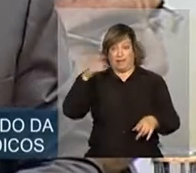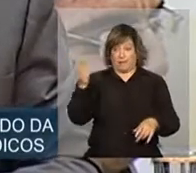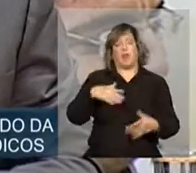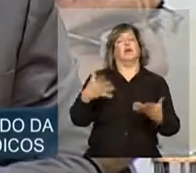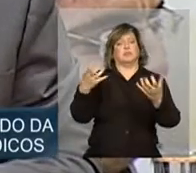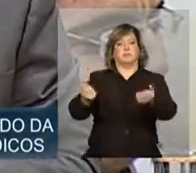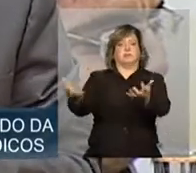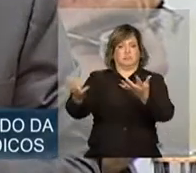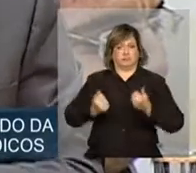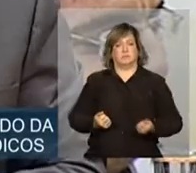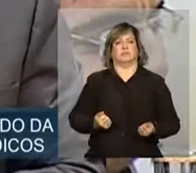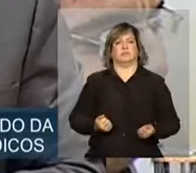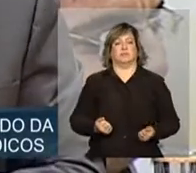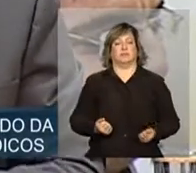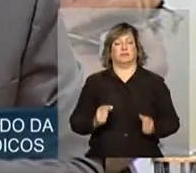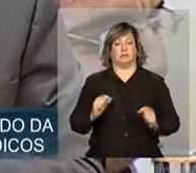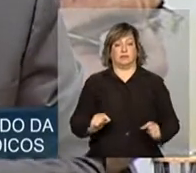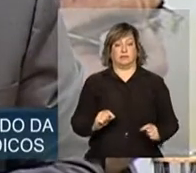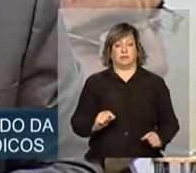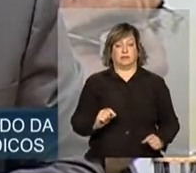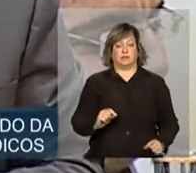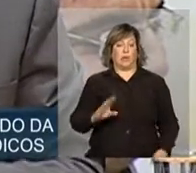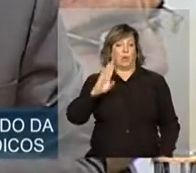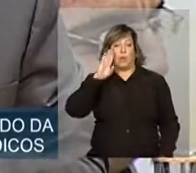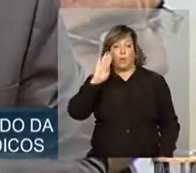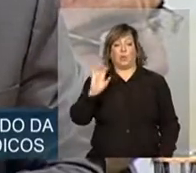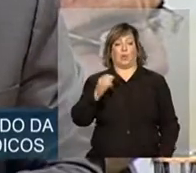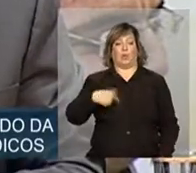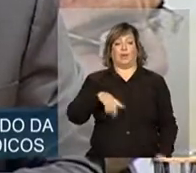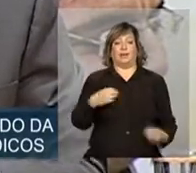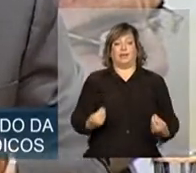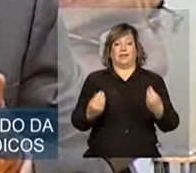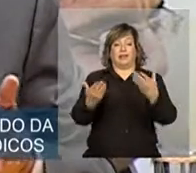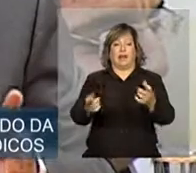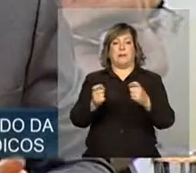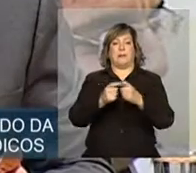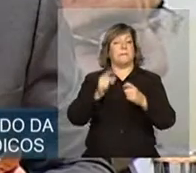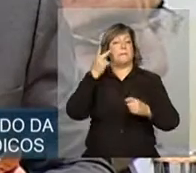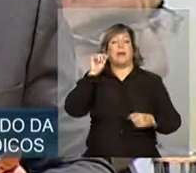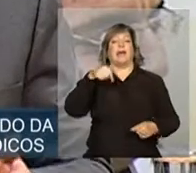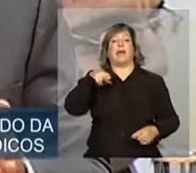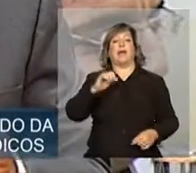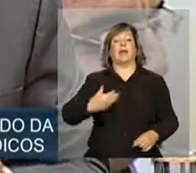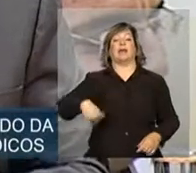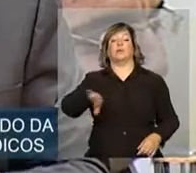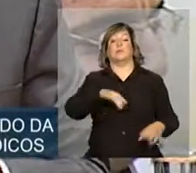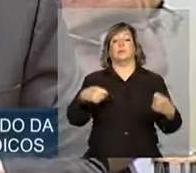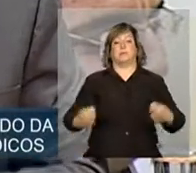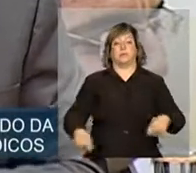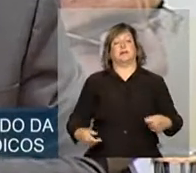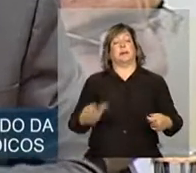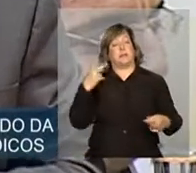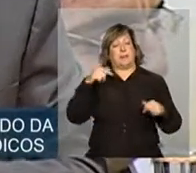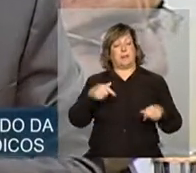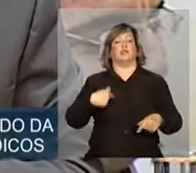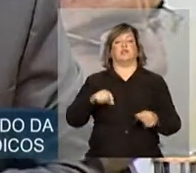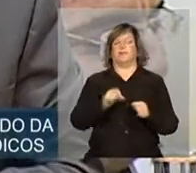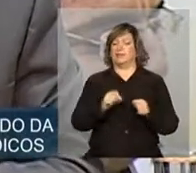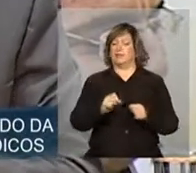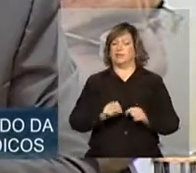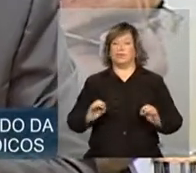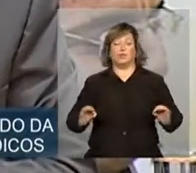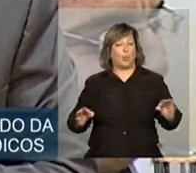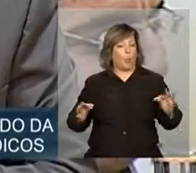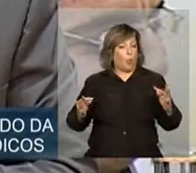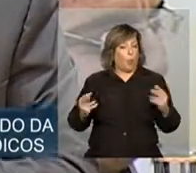a vir para o Brasil o Central O que nos move e levar médicos para quem precisa e para isso nós vamos usar de